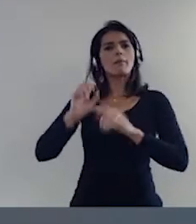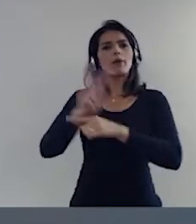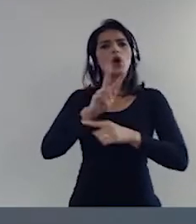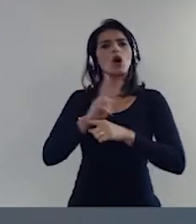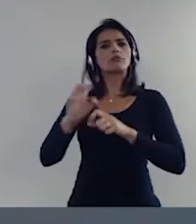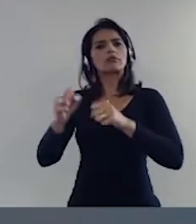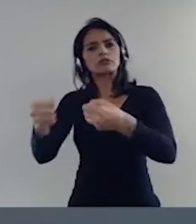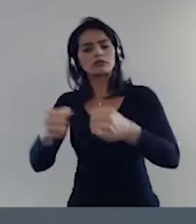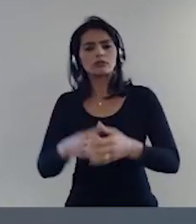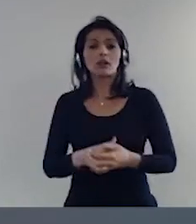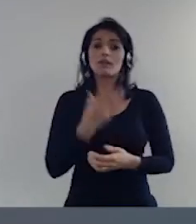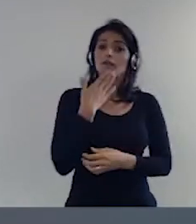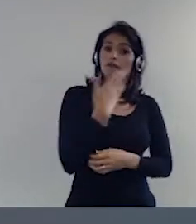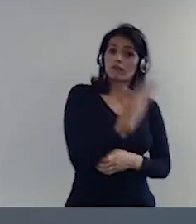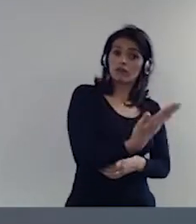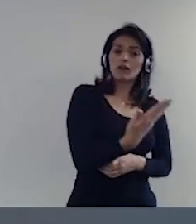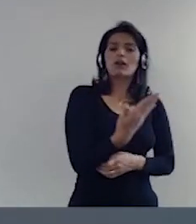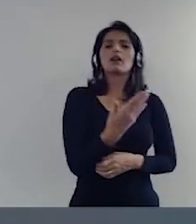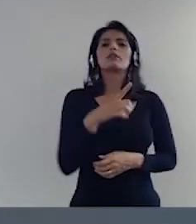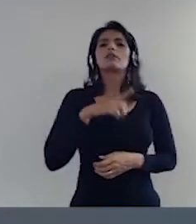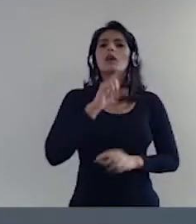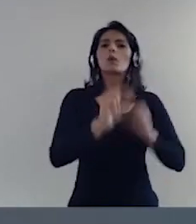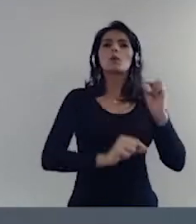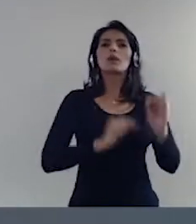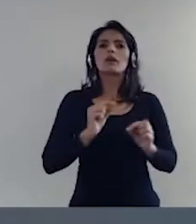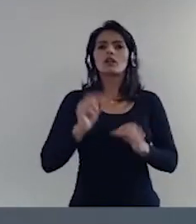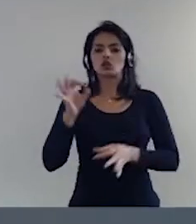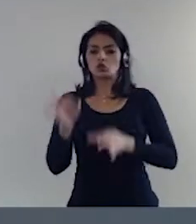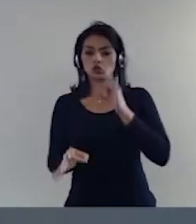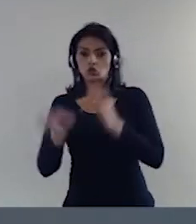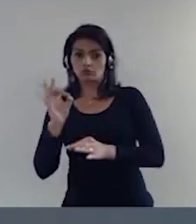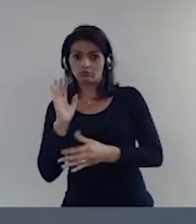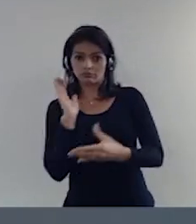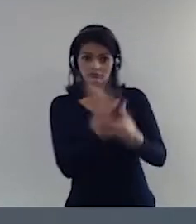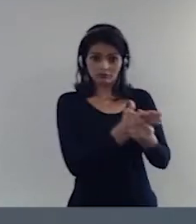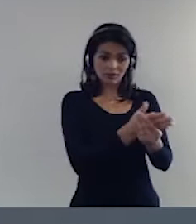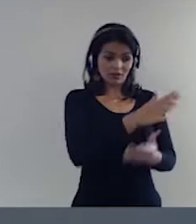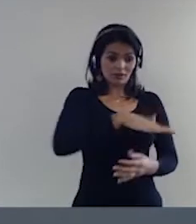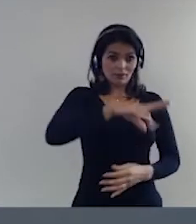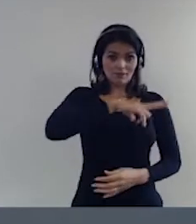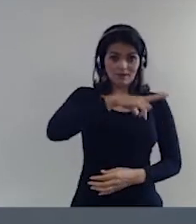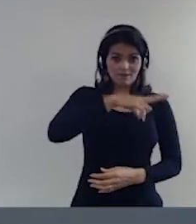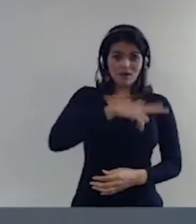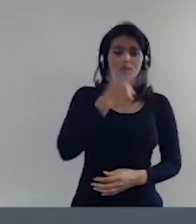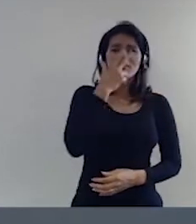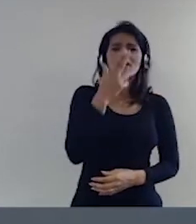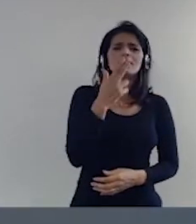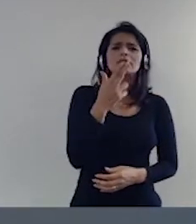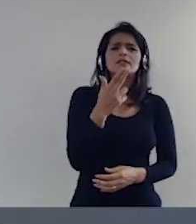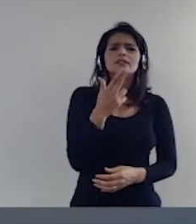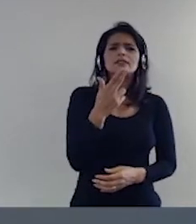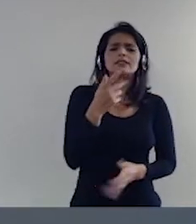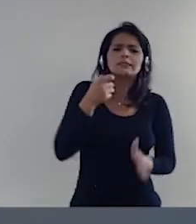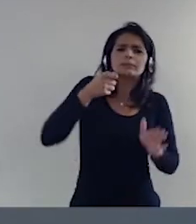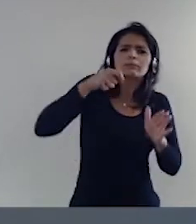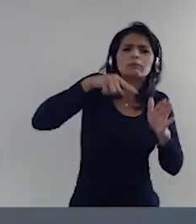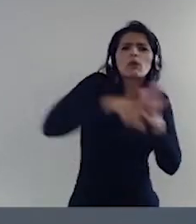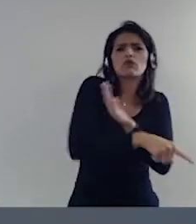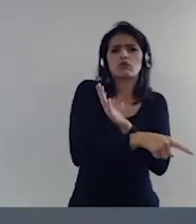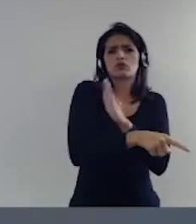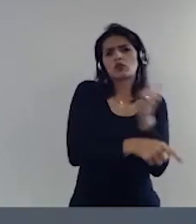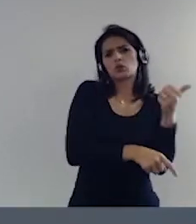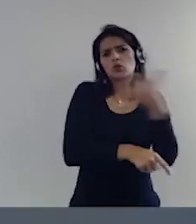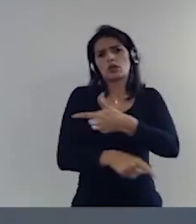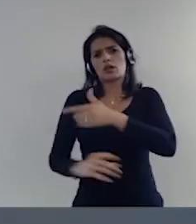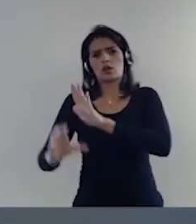ele favorece, ele suscita uma intervenção judicial na autonomia privada de forma mais intensa do que o Código